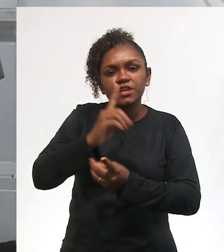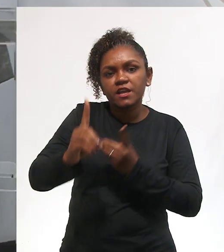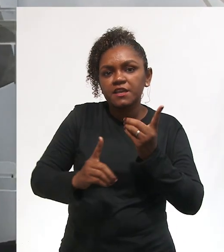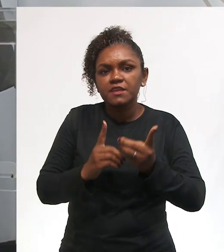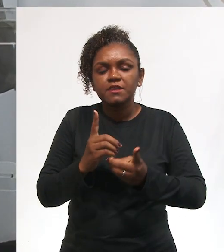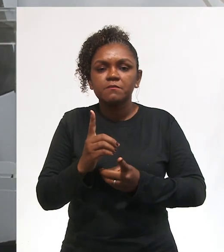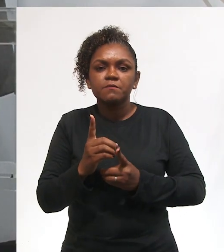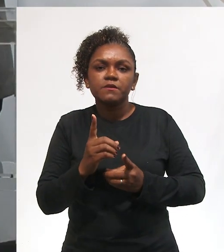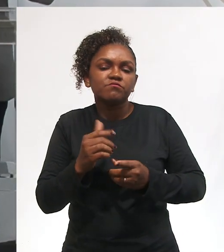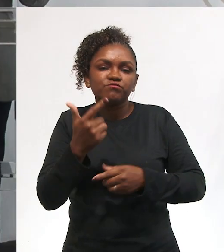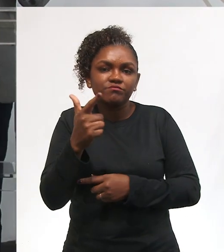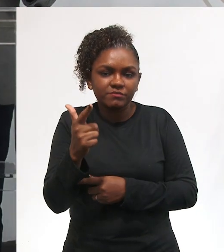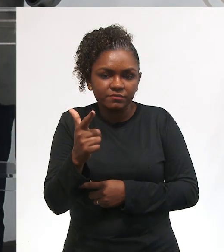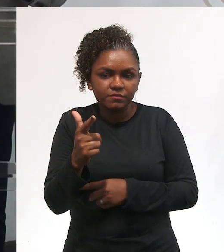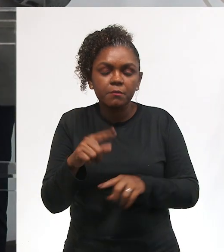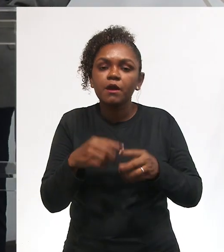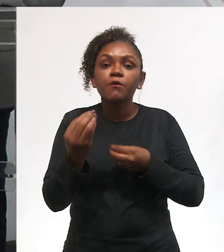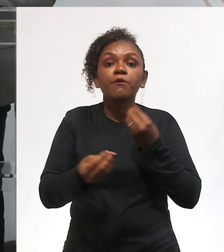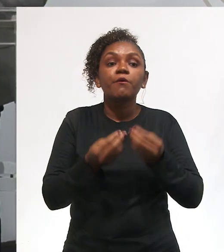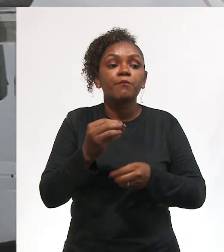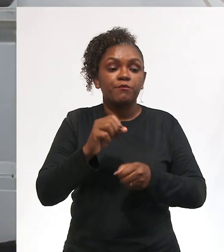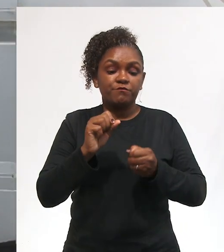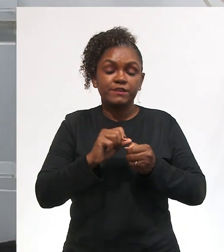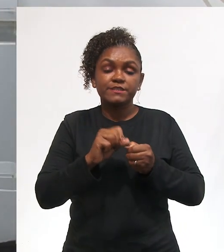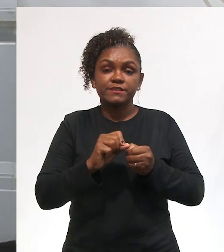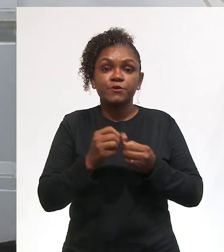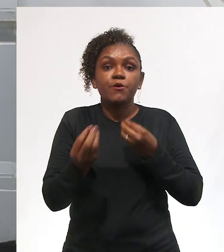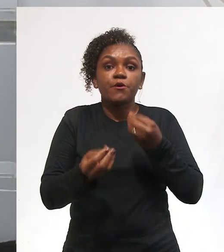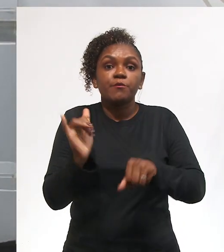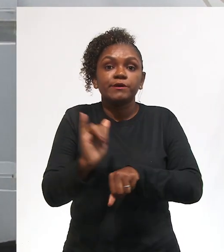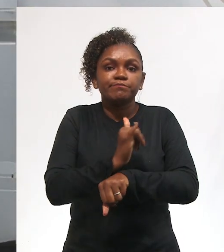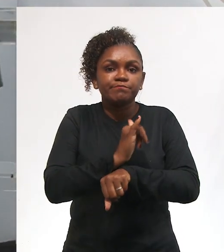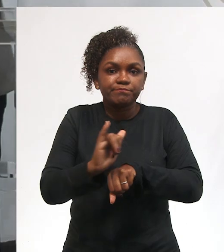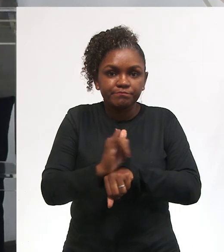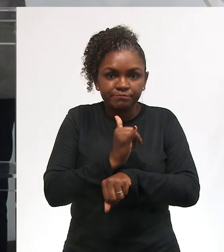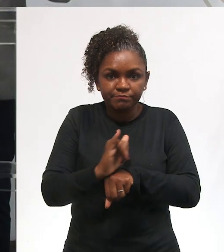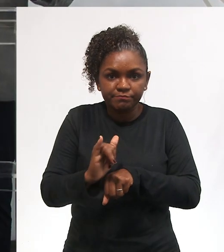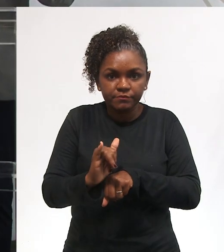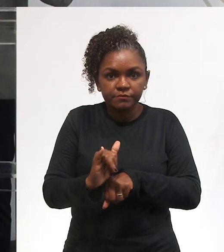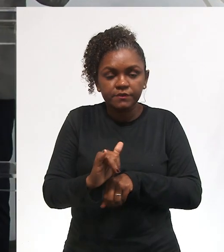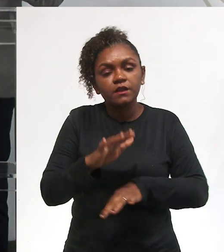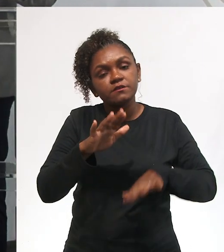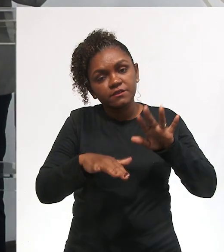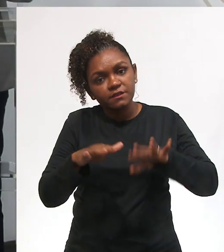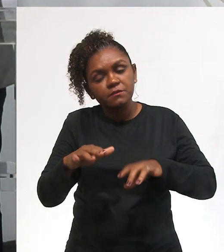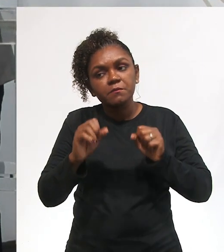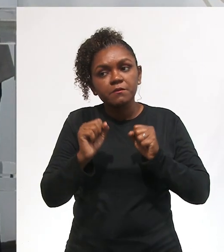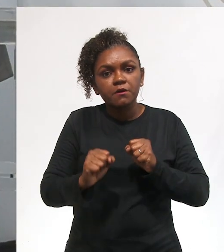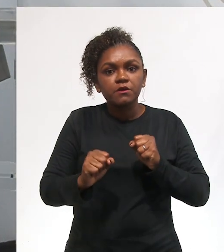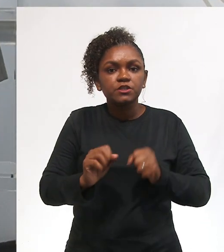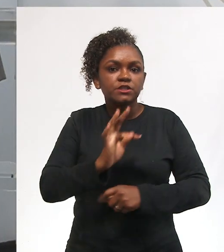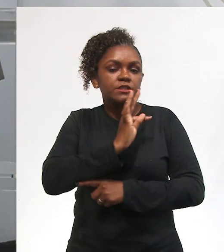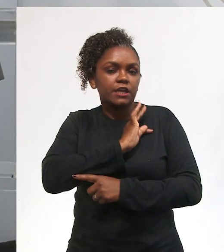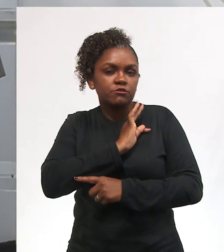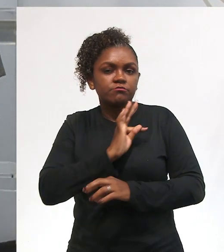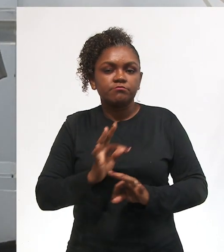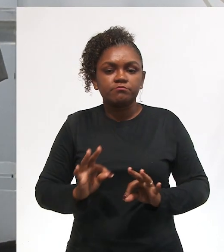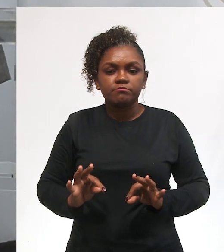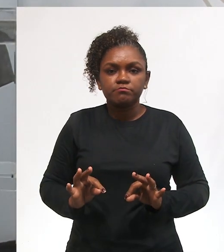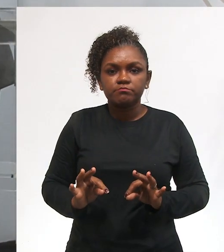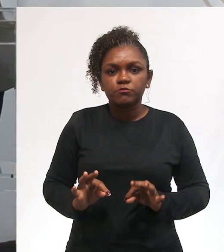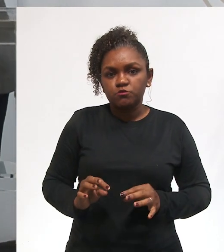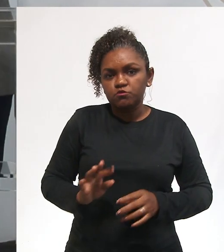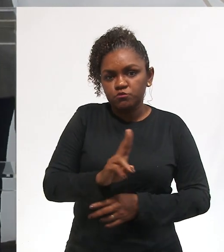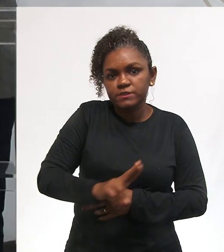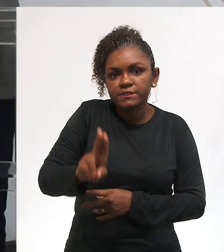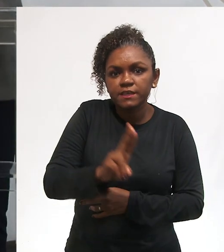os alunos achem dinâmica. Então, é uma resolução de problema. Ele pode trazer alguns elementos técnicos, explorar essa